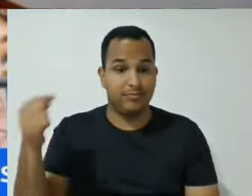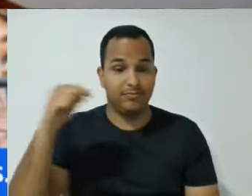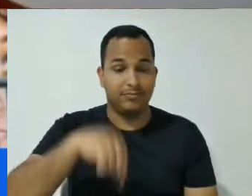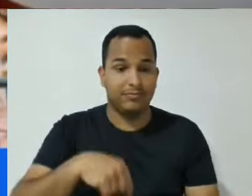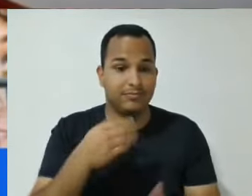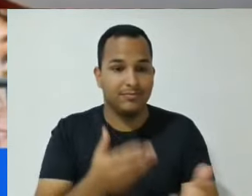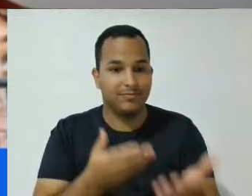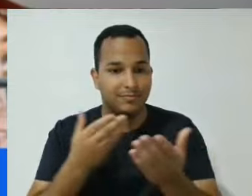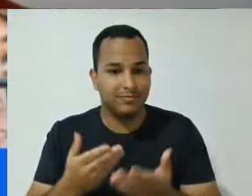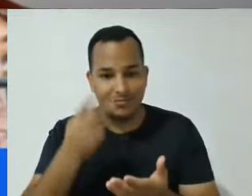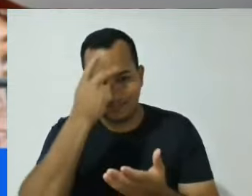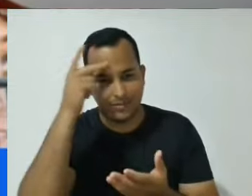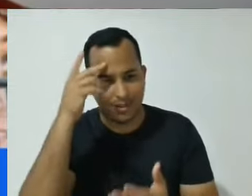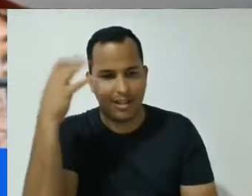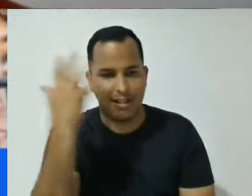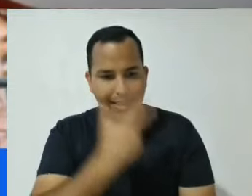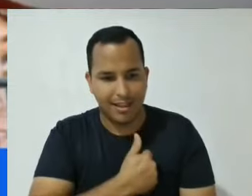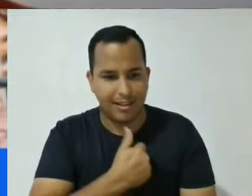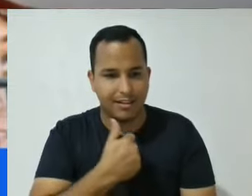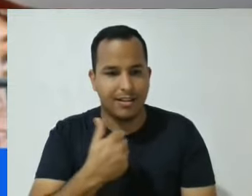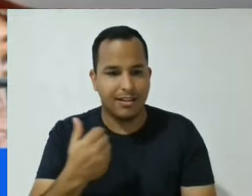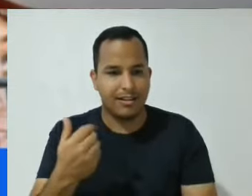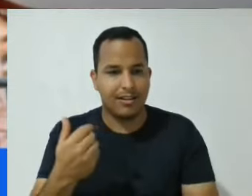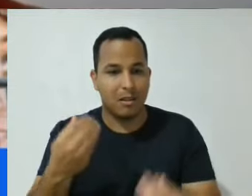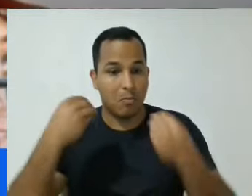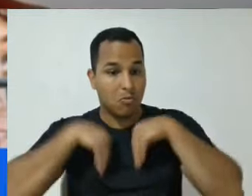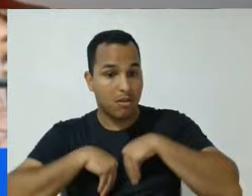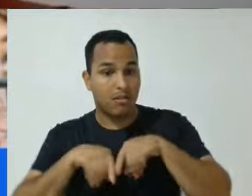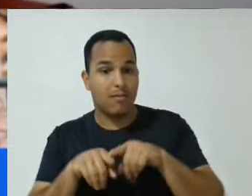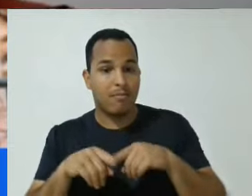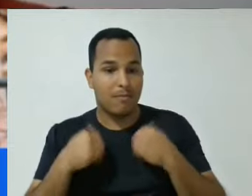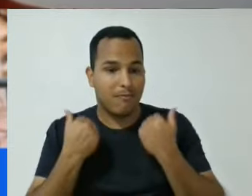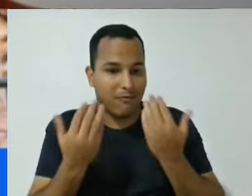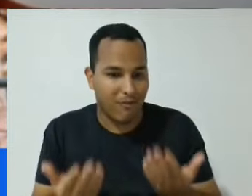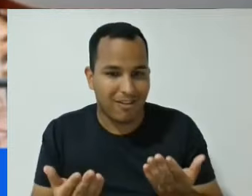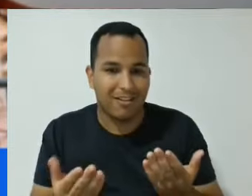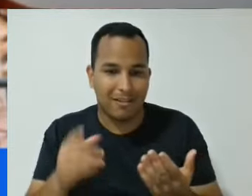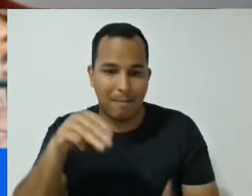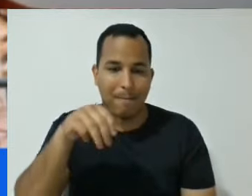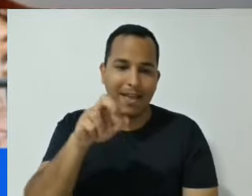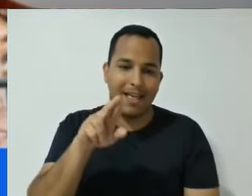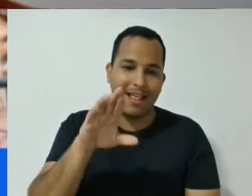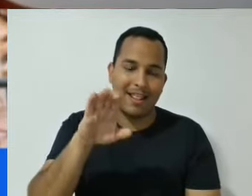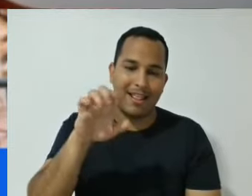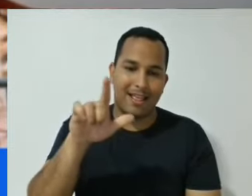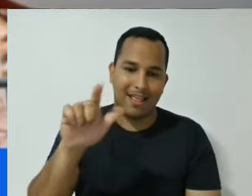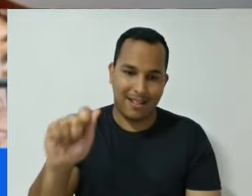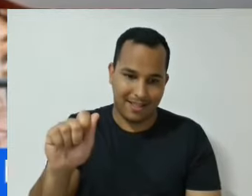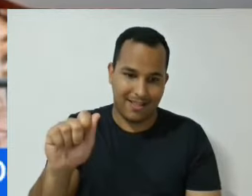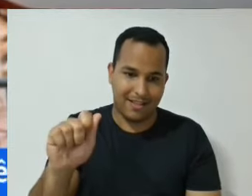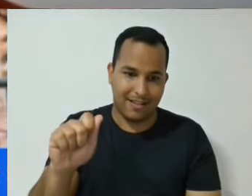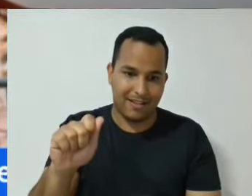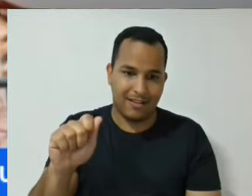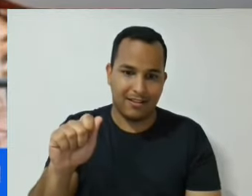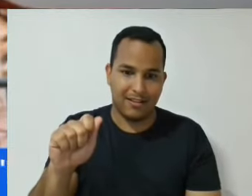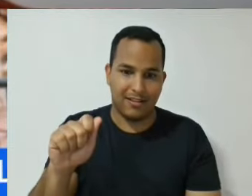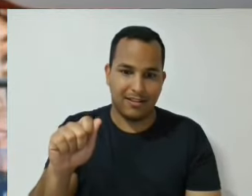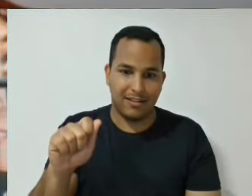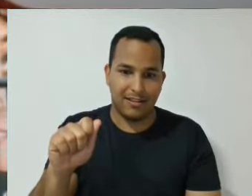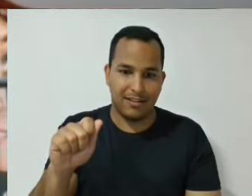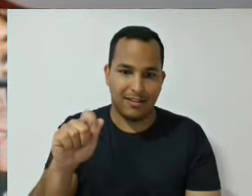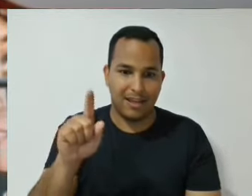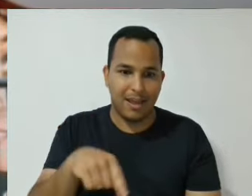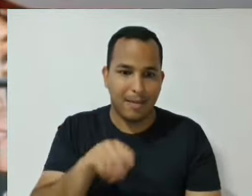pessoa tão linda, por dentro e por fora, né, Marcela. Eu nunca consigo soletrar seu nome direito. É